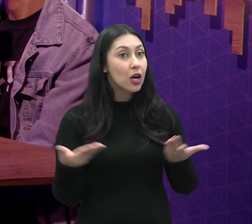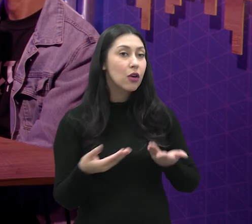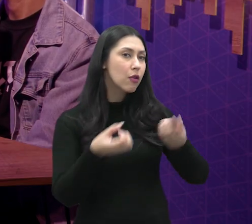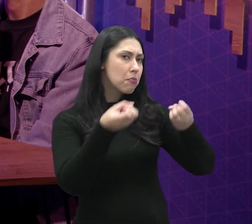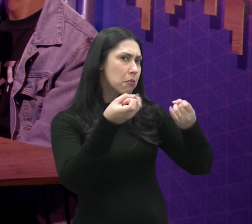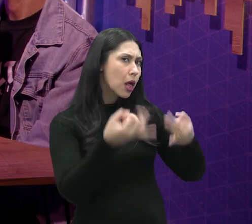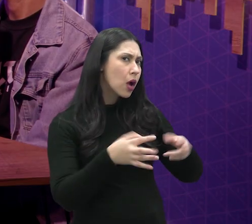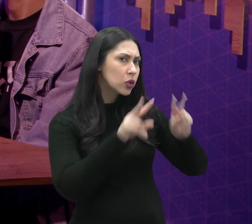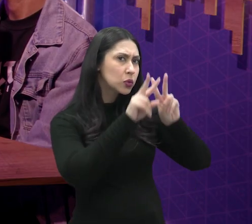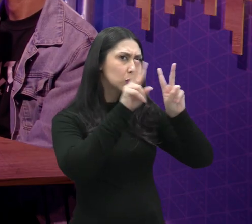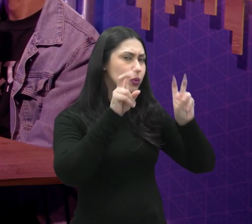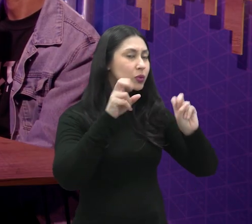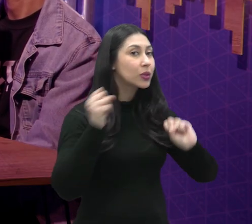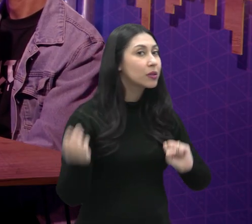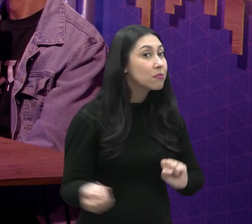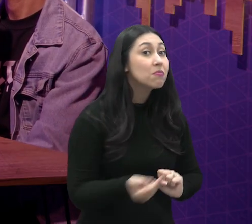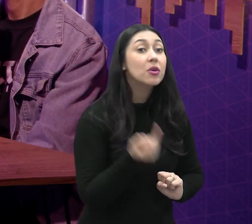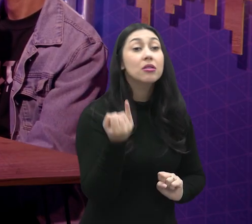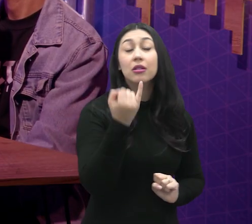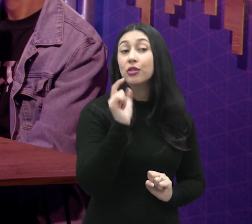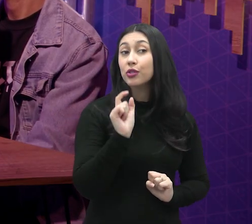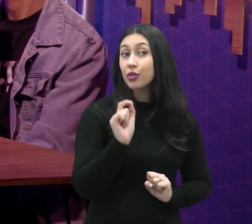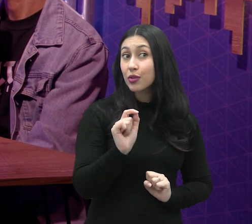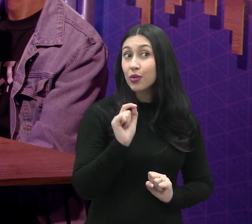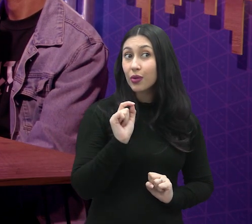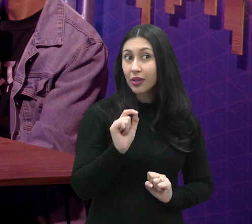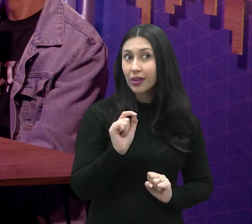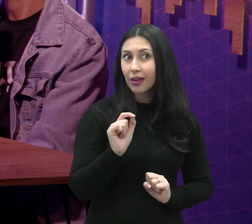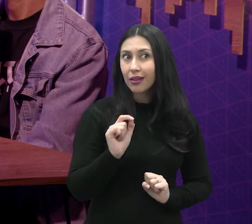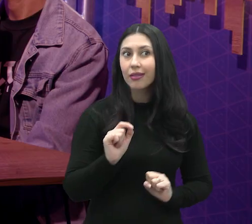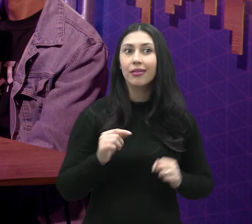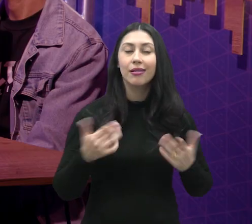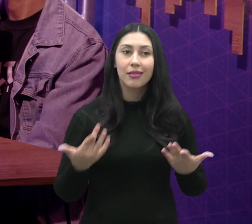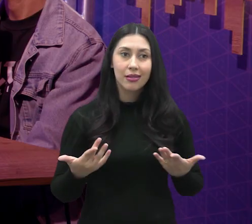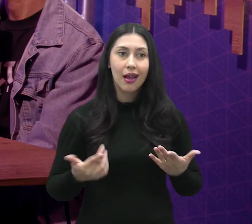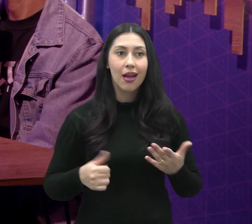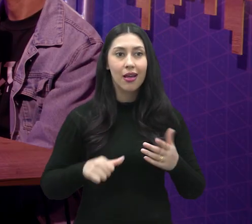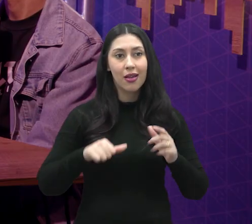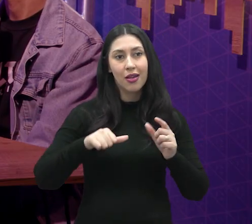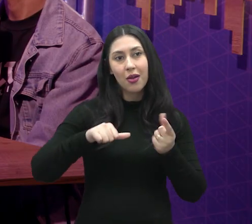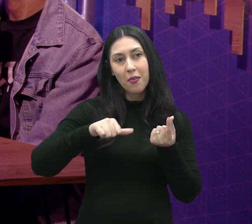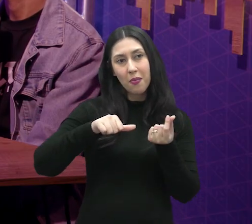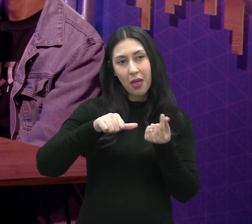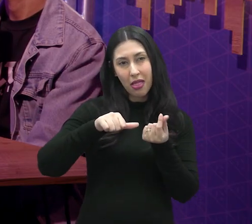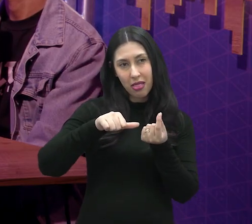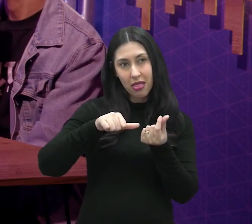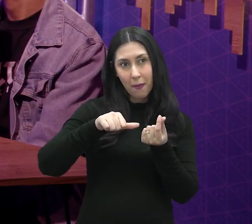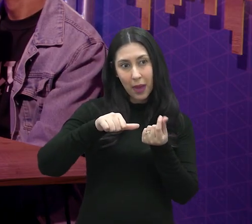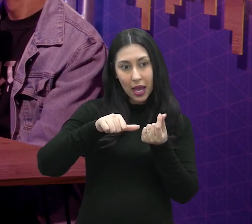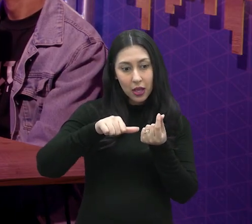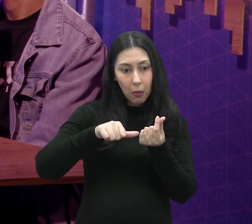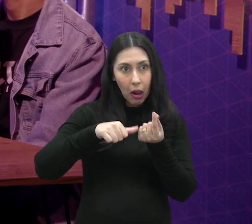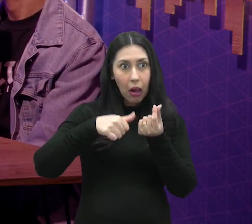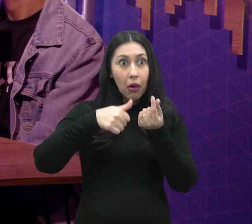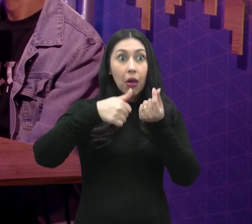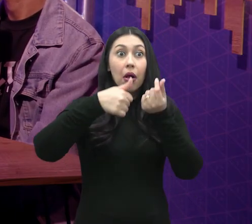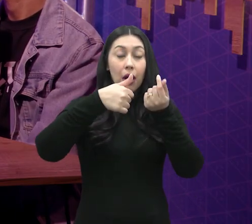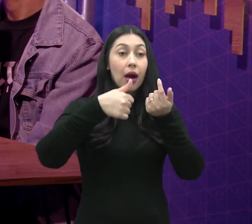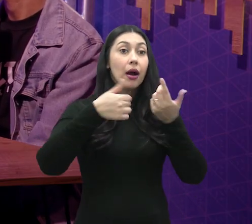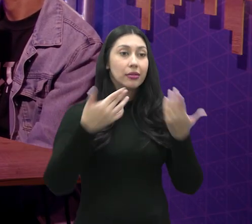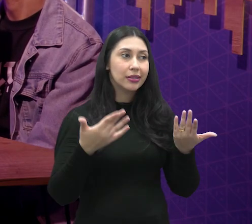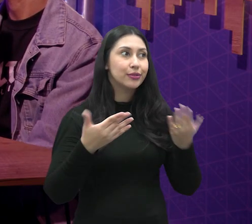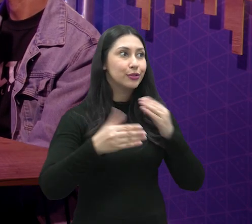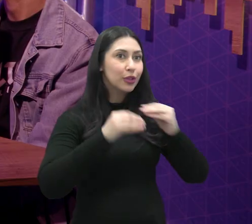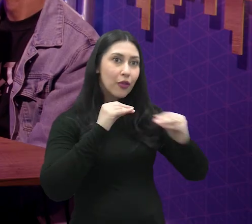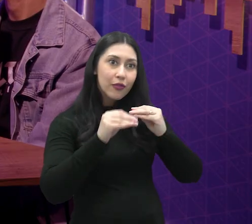outro tópico muito importante, que é a questão da ascensão da classe média e das periferias. Geralmente as novelas mostram muito isso,